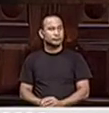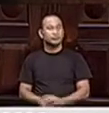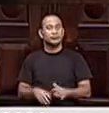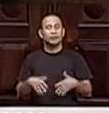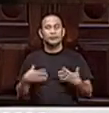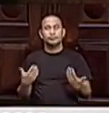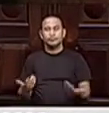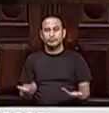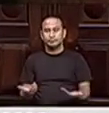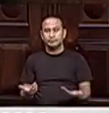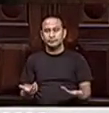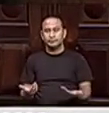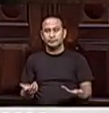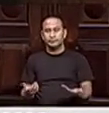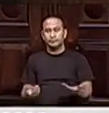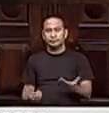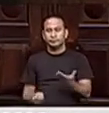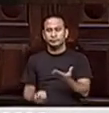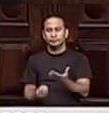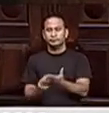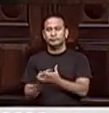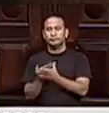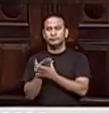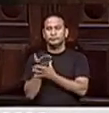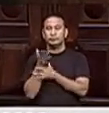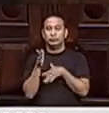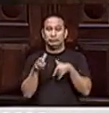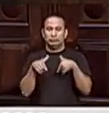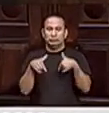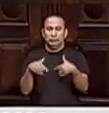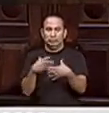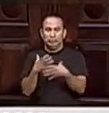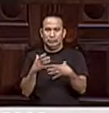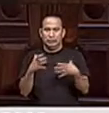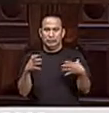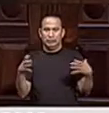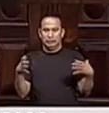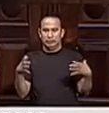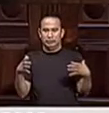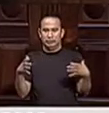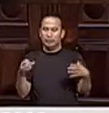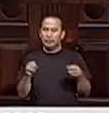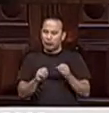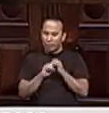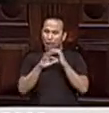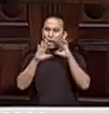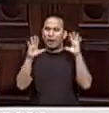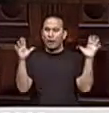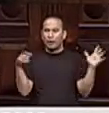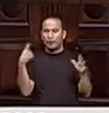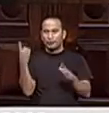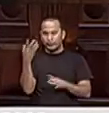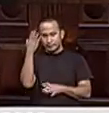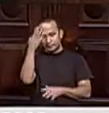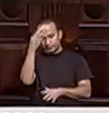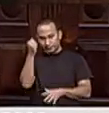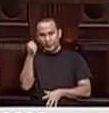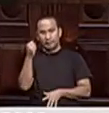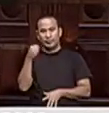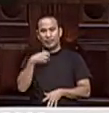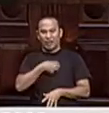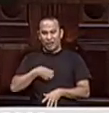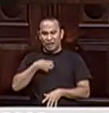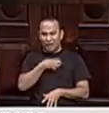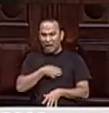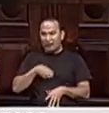E aí surgiu uma reação muito grande. É claro que nós sabemos da ira santa, a